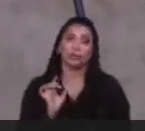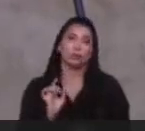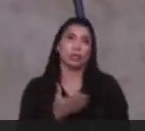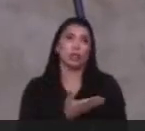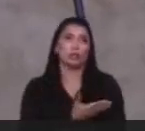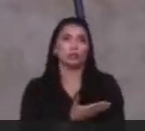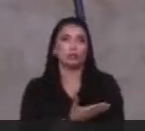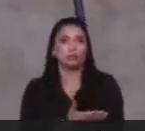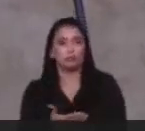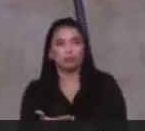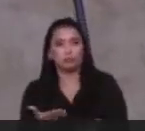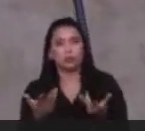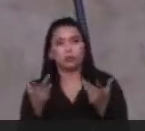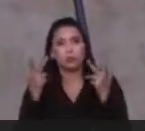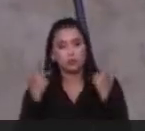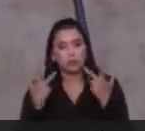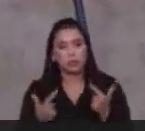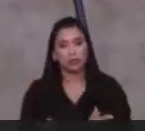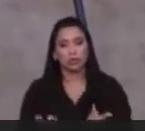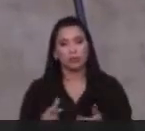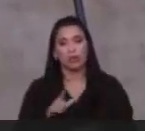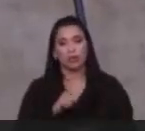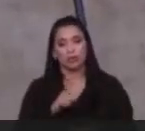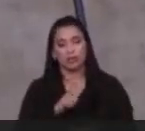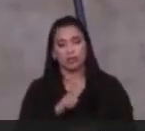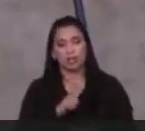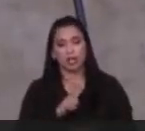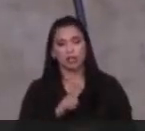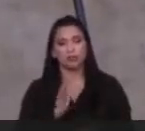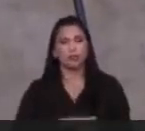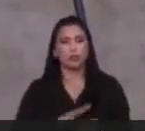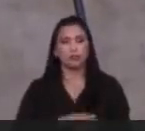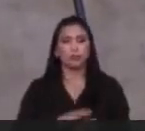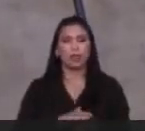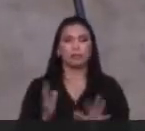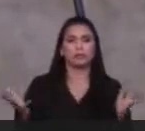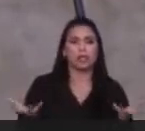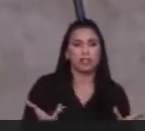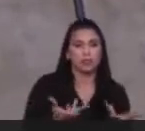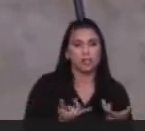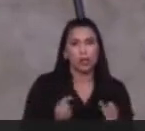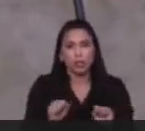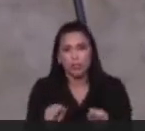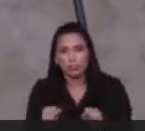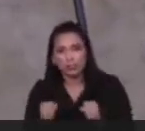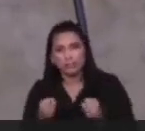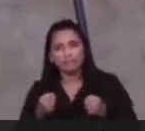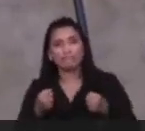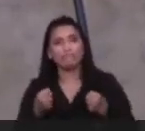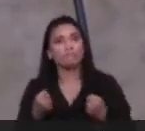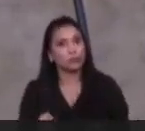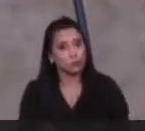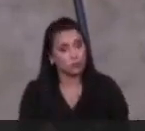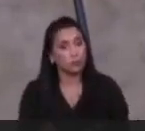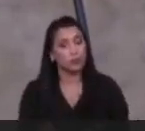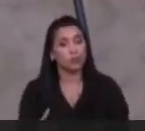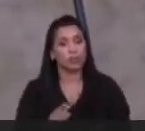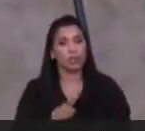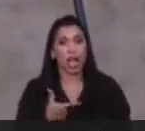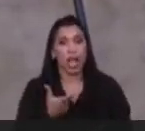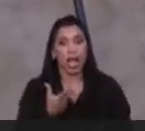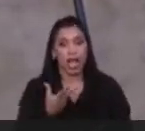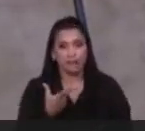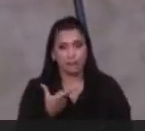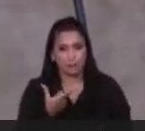costume, fluiu entre primaveras e com enorme intensidade. Há